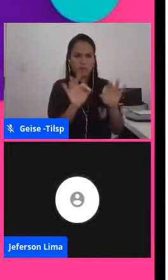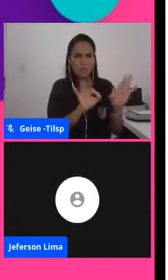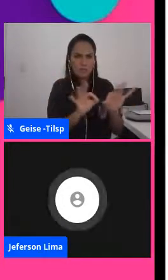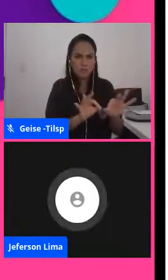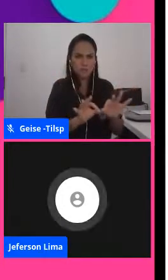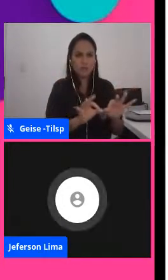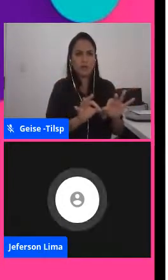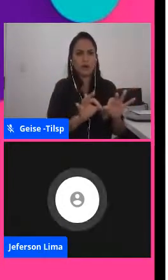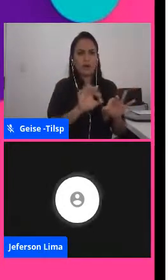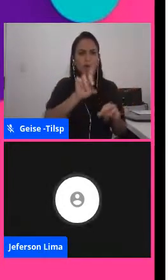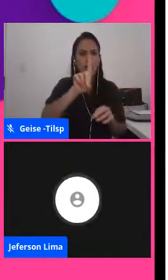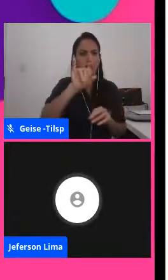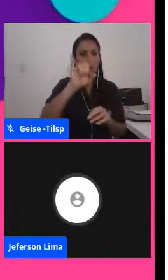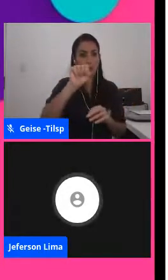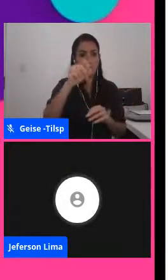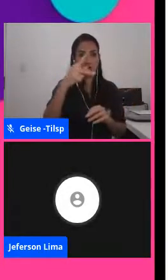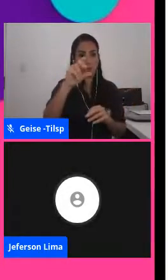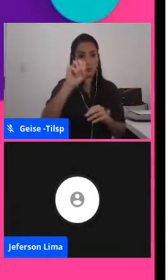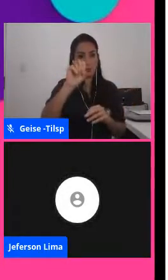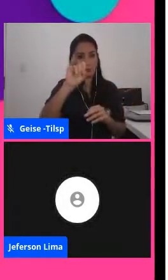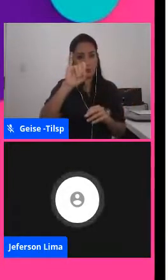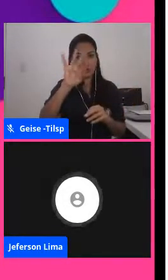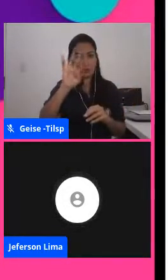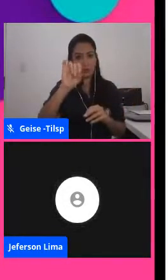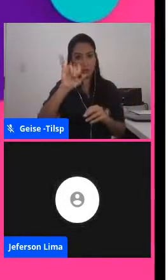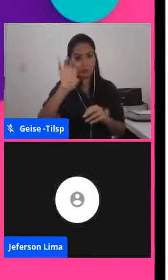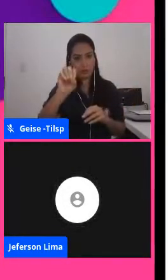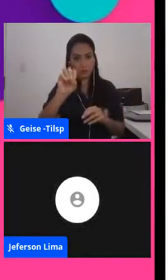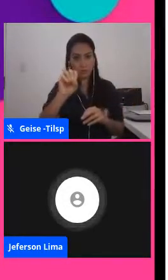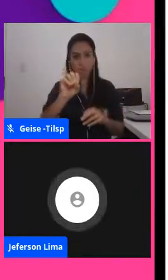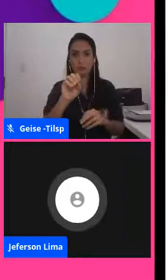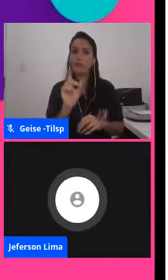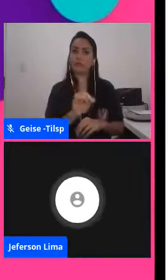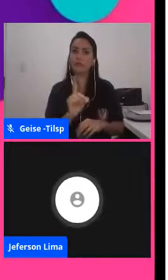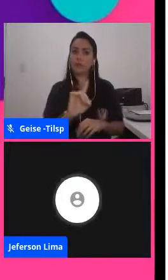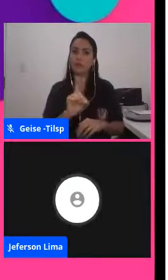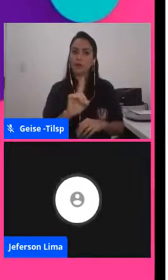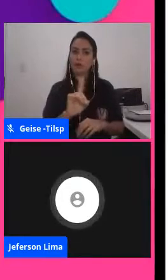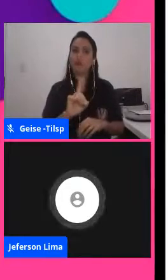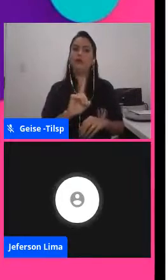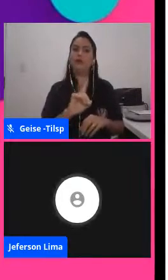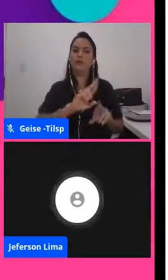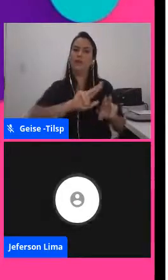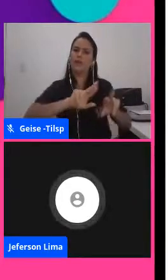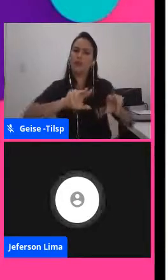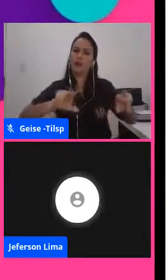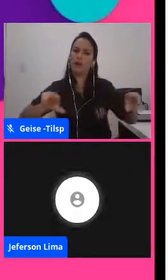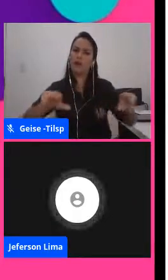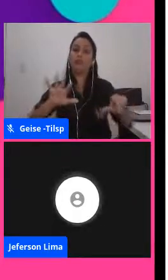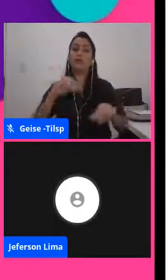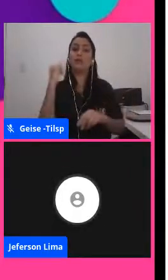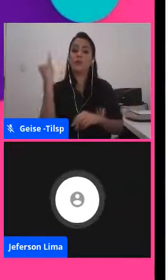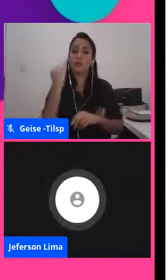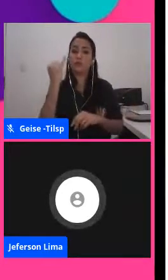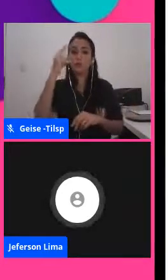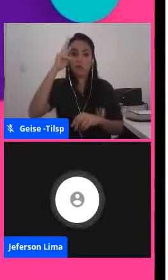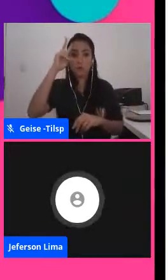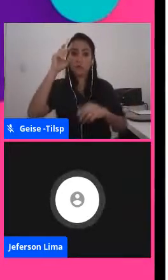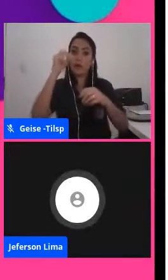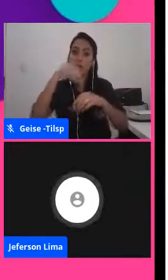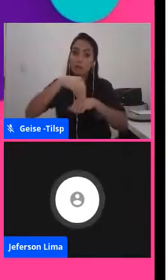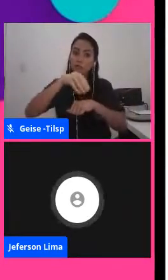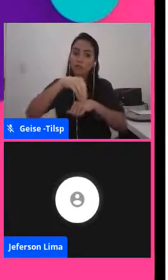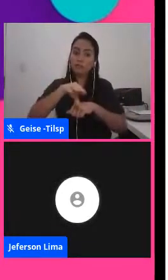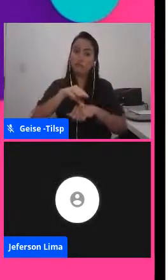importante para lembrar para todas as pessoas. Por quê? Porque muitas vezes você fica limitado ao que o Arduino